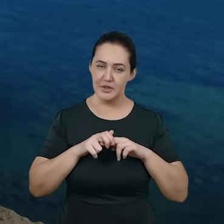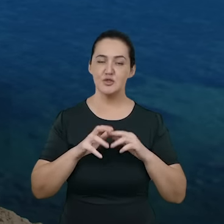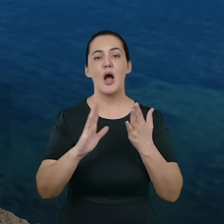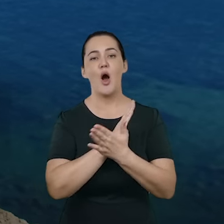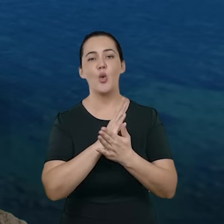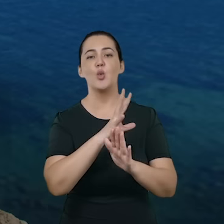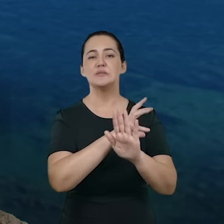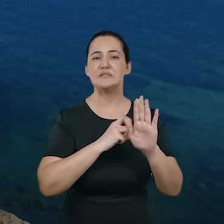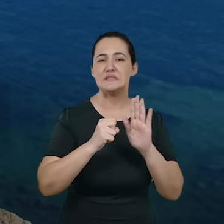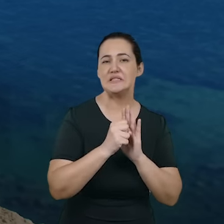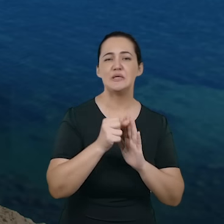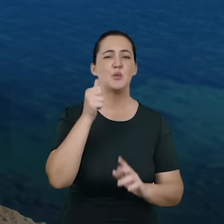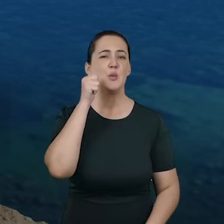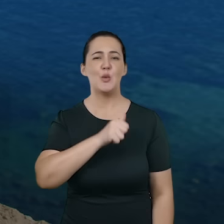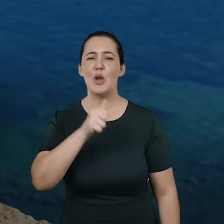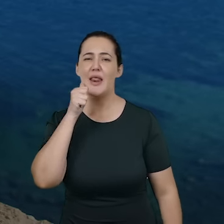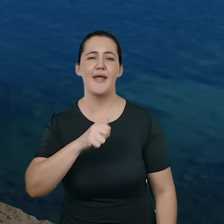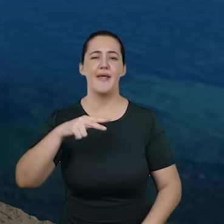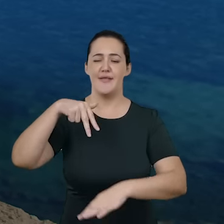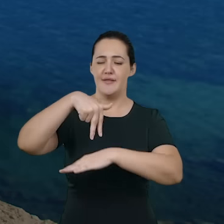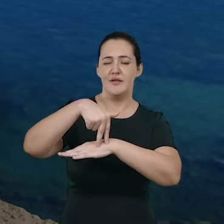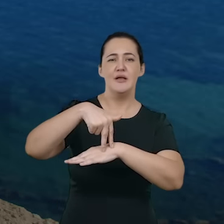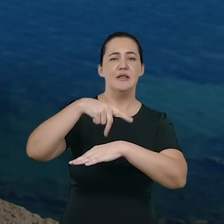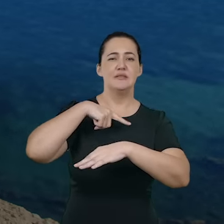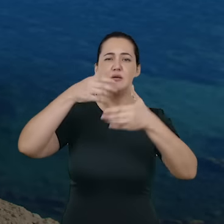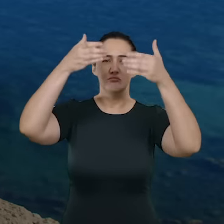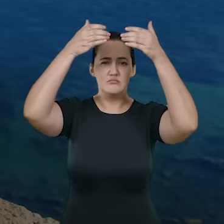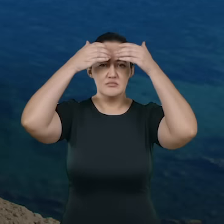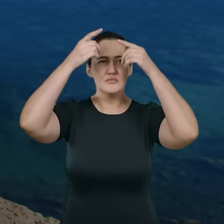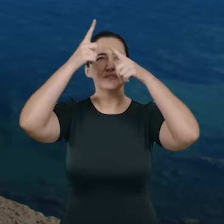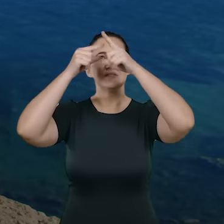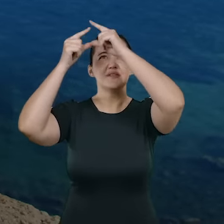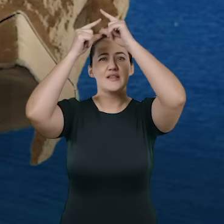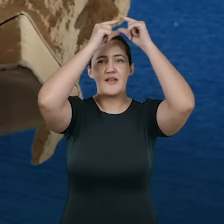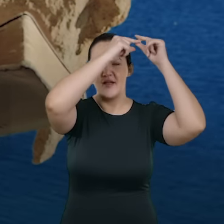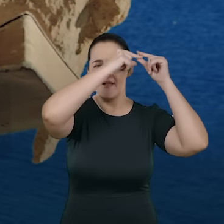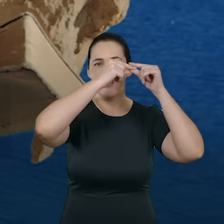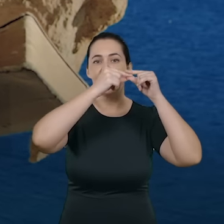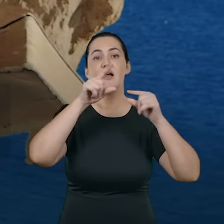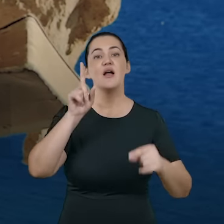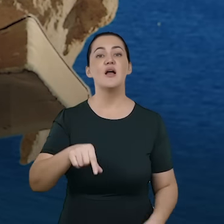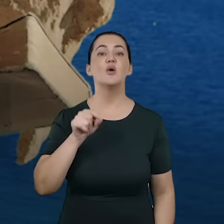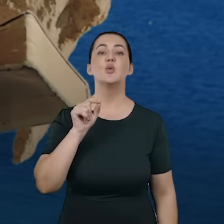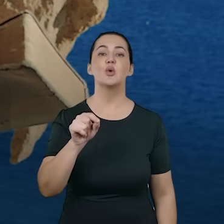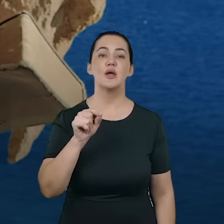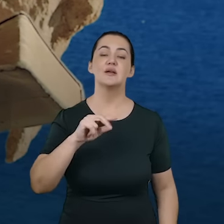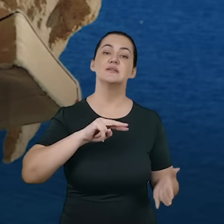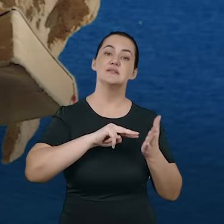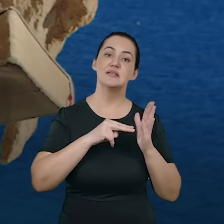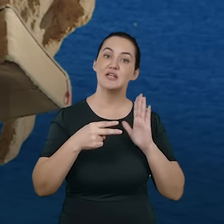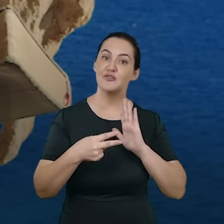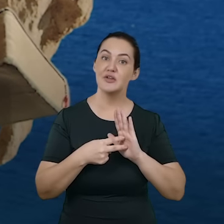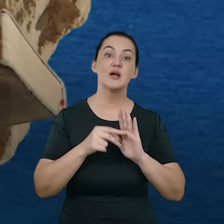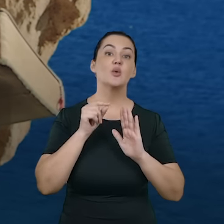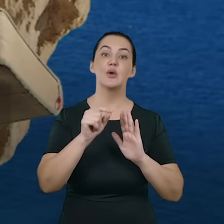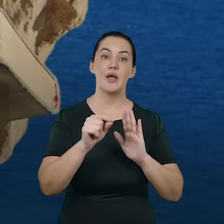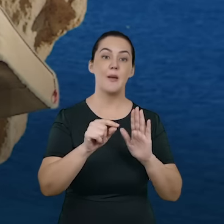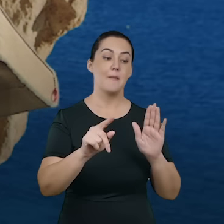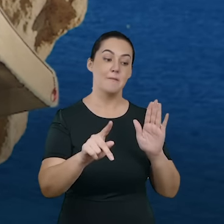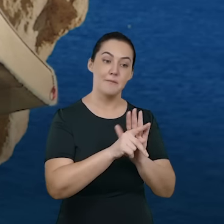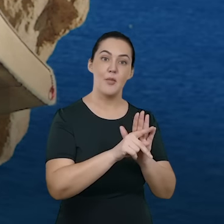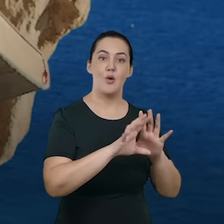de símbolos, uma mulher voando pelo céu, tendo uma coroa de estrelas na cabeça, era a representação máxima